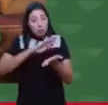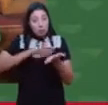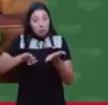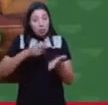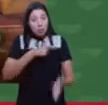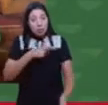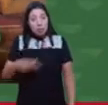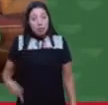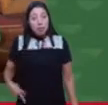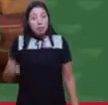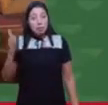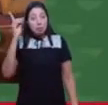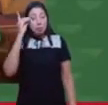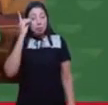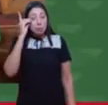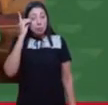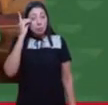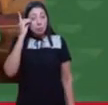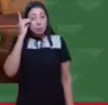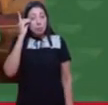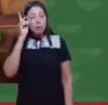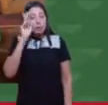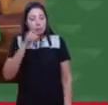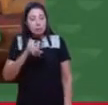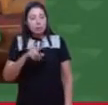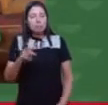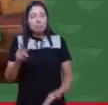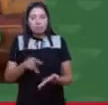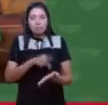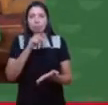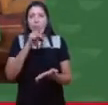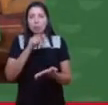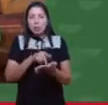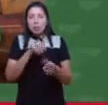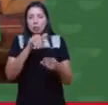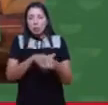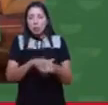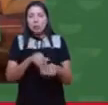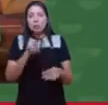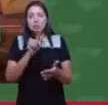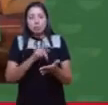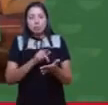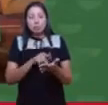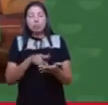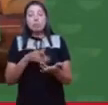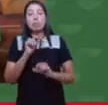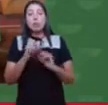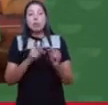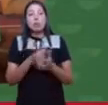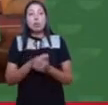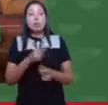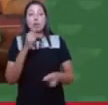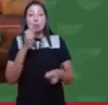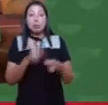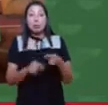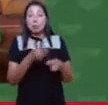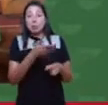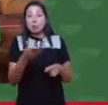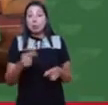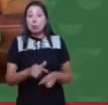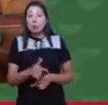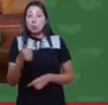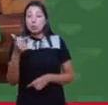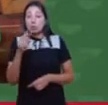a presidenta Dilma, legitimamente eleita, e impediu o seu